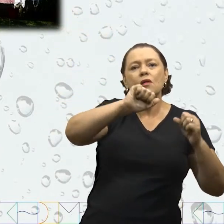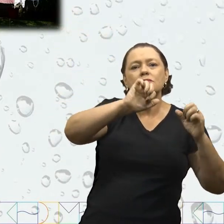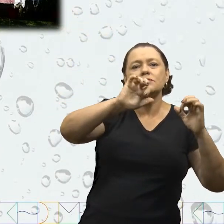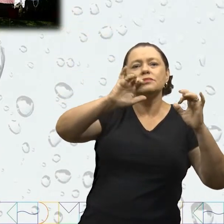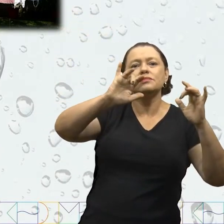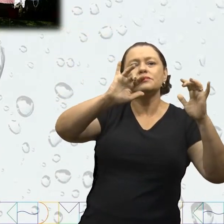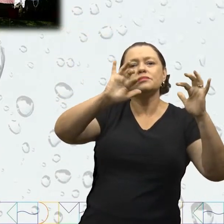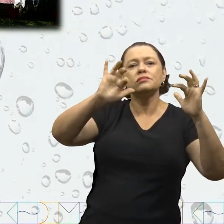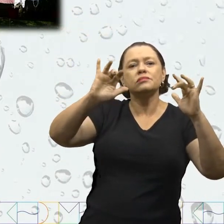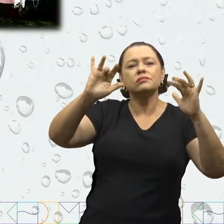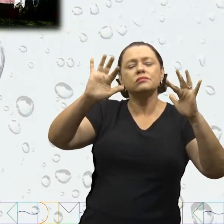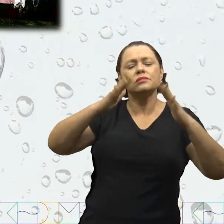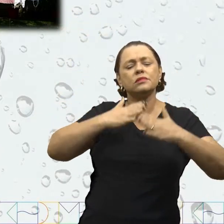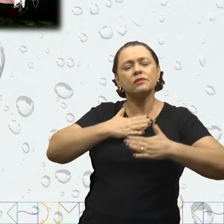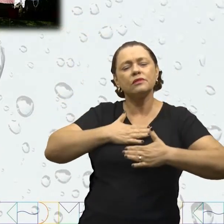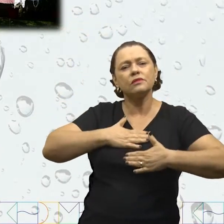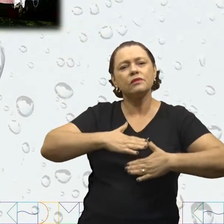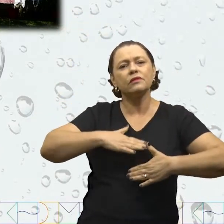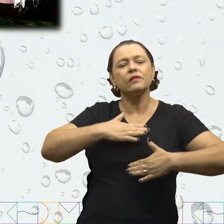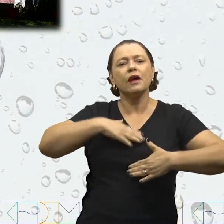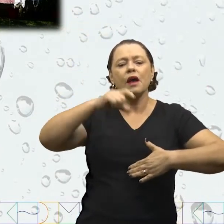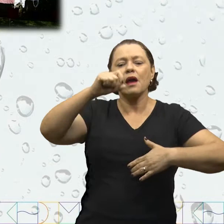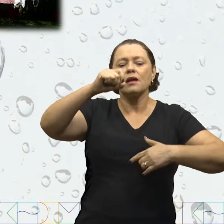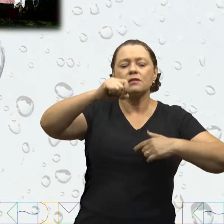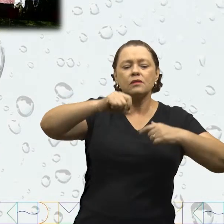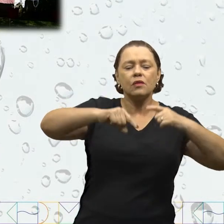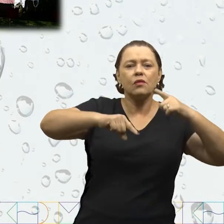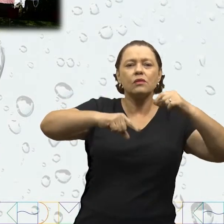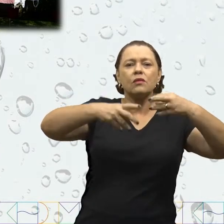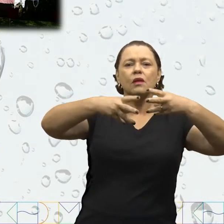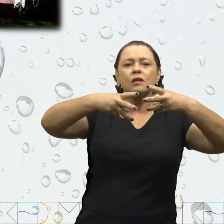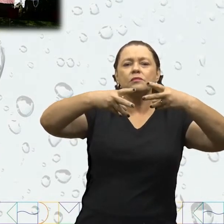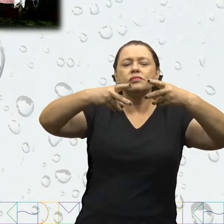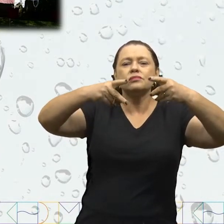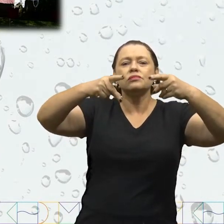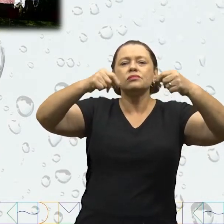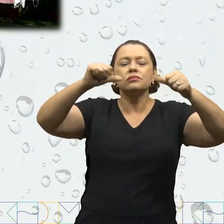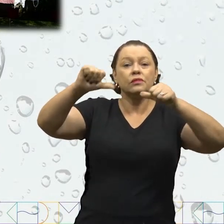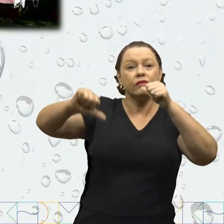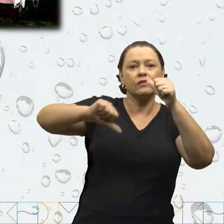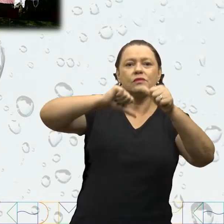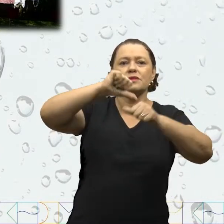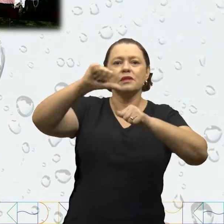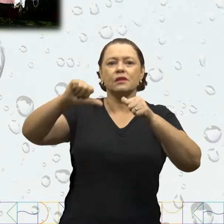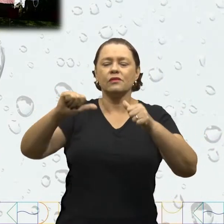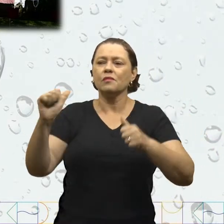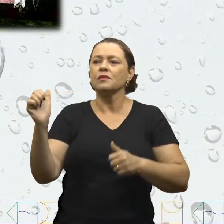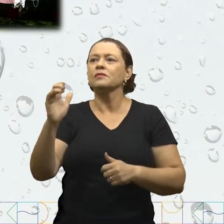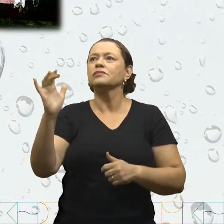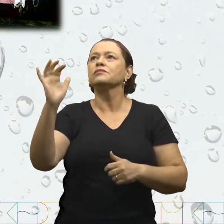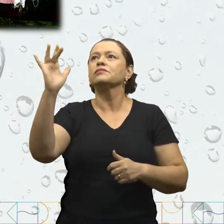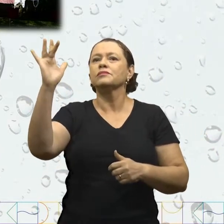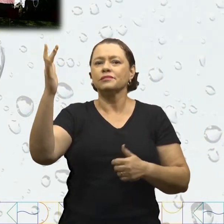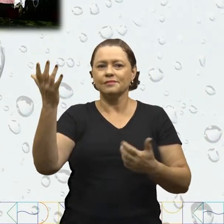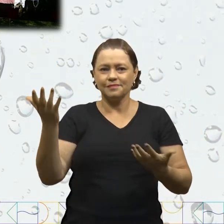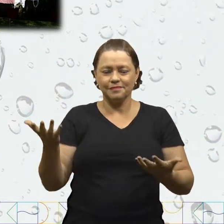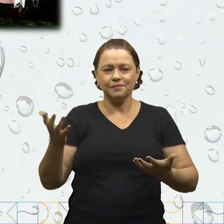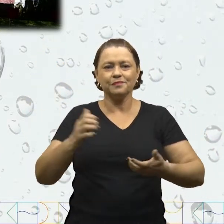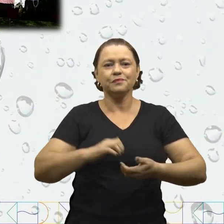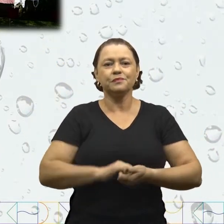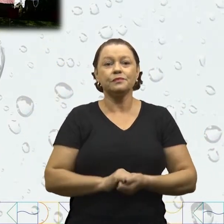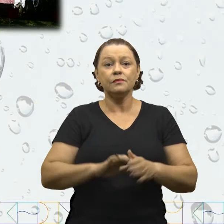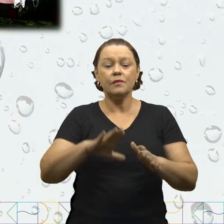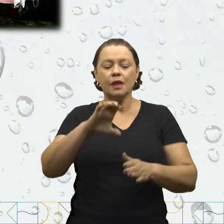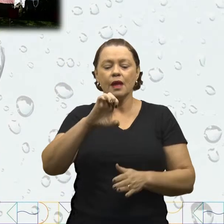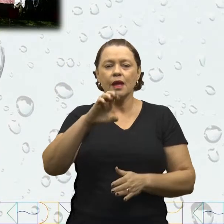devagarinho as gotas de água vão evaporando, mudando para o estado gasoso. Já a ebulição